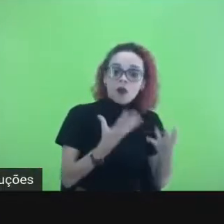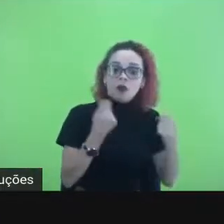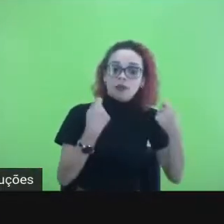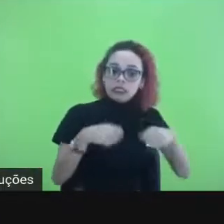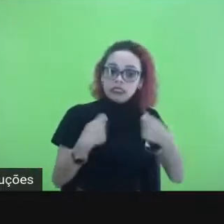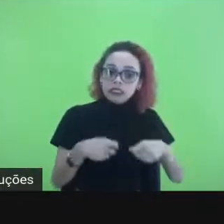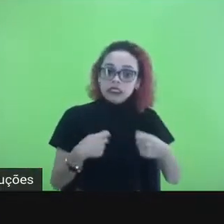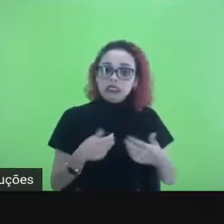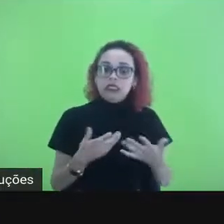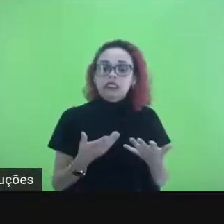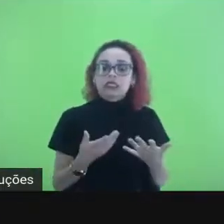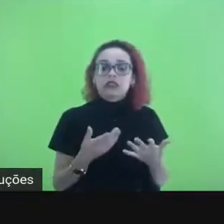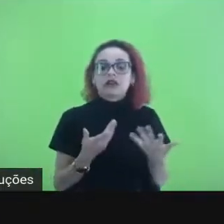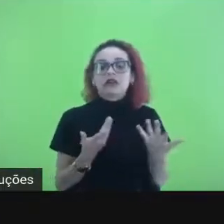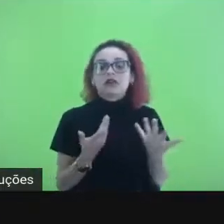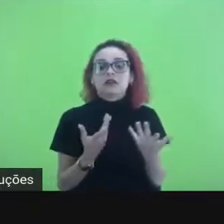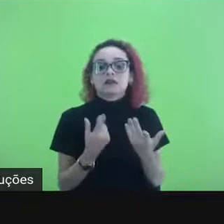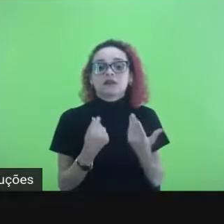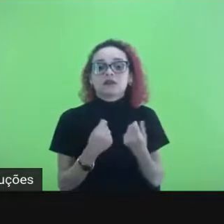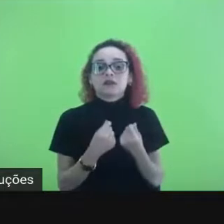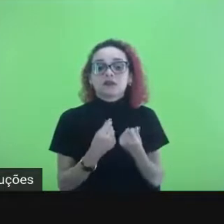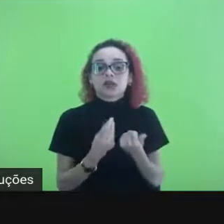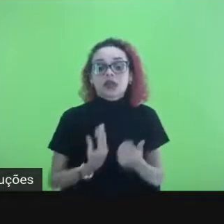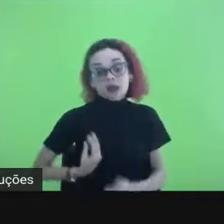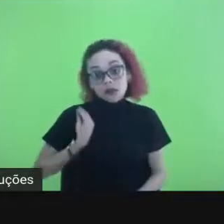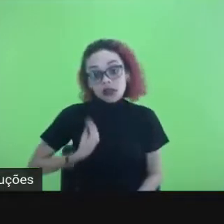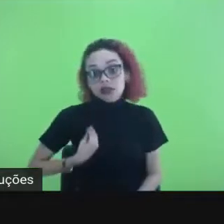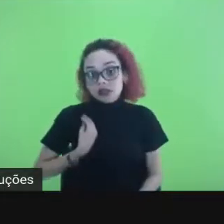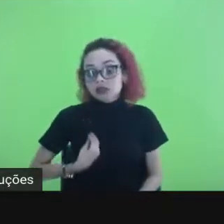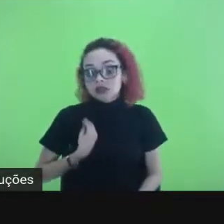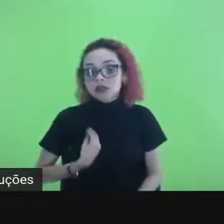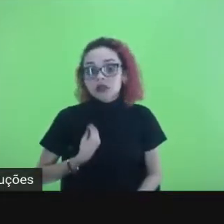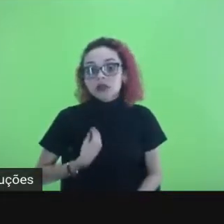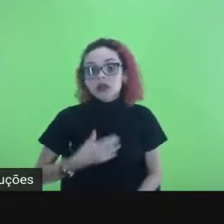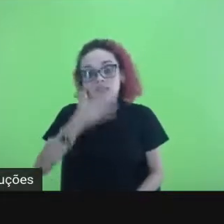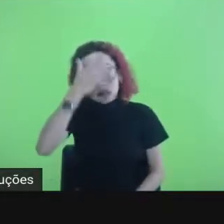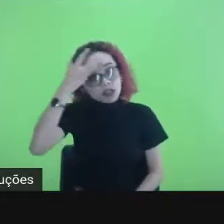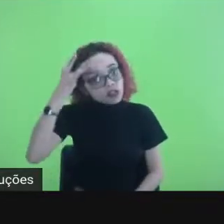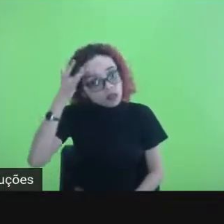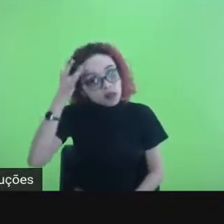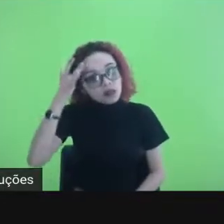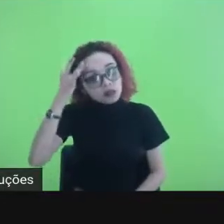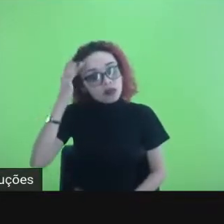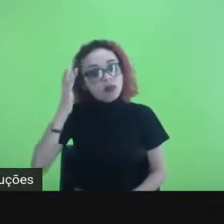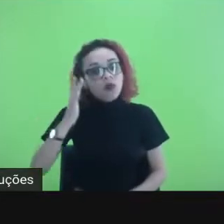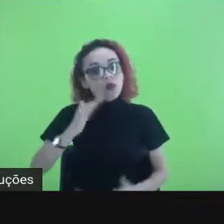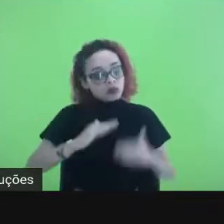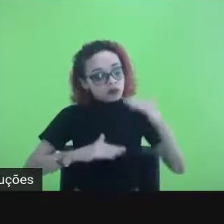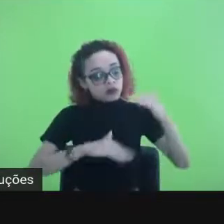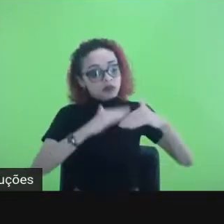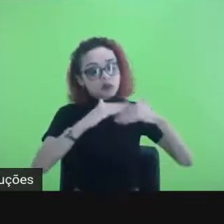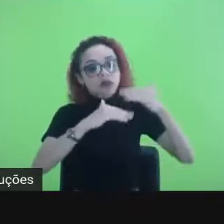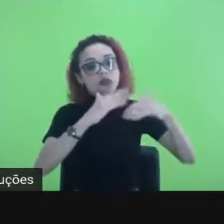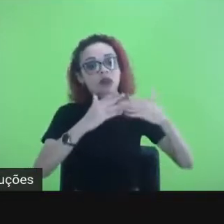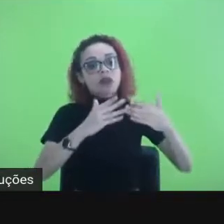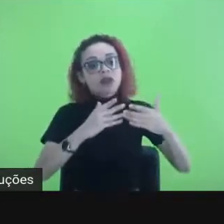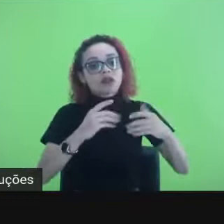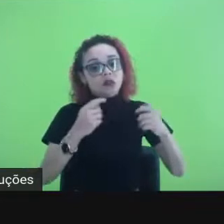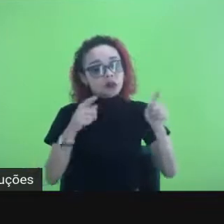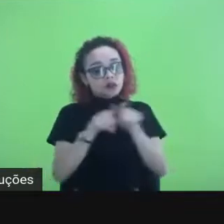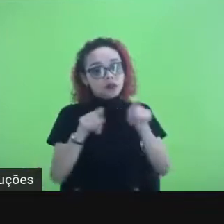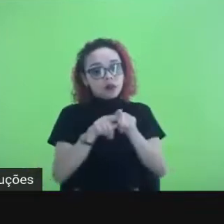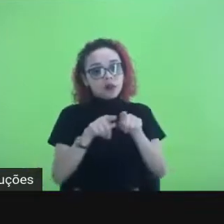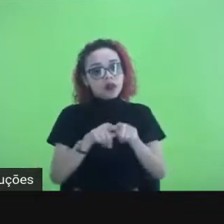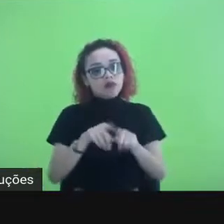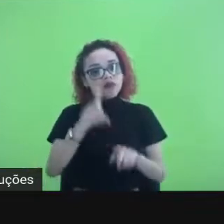uma moradia digna e uma participação das pessoas, dos agentes envolvidos nos seus territórios nesse processo também, né,